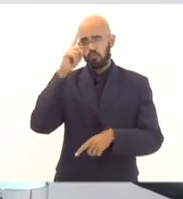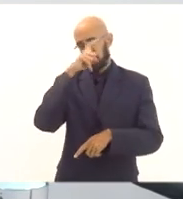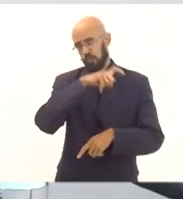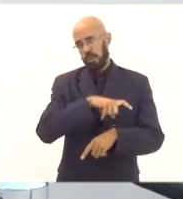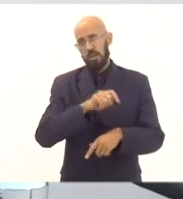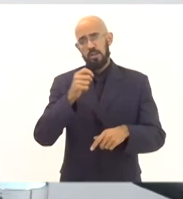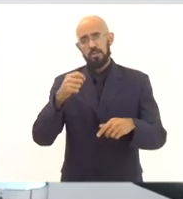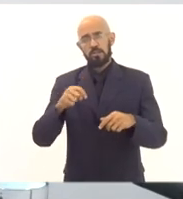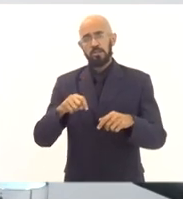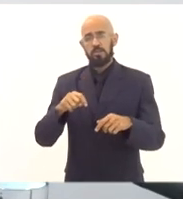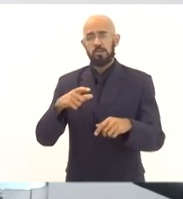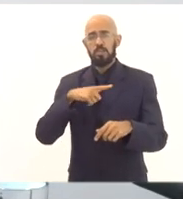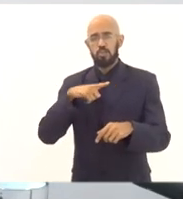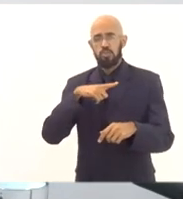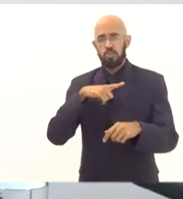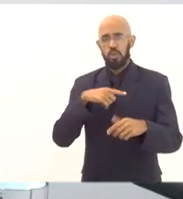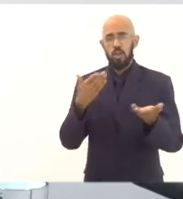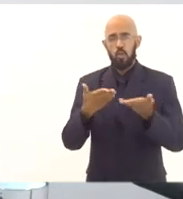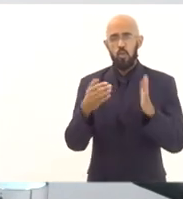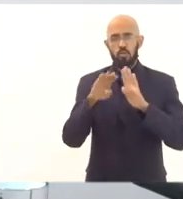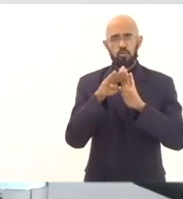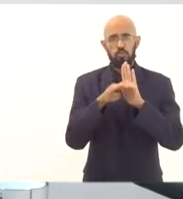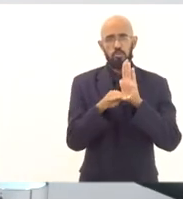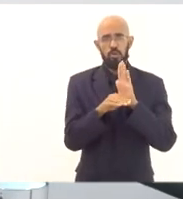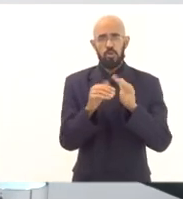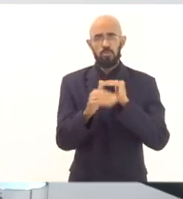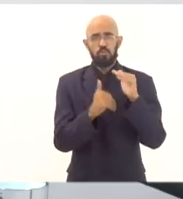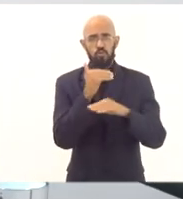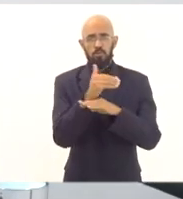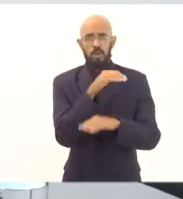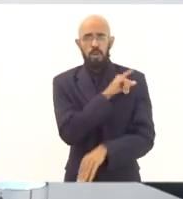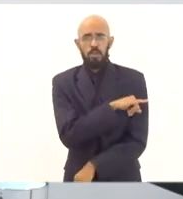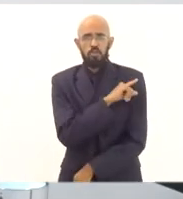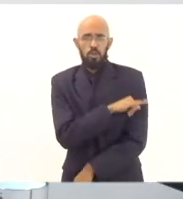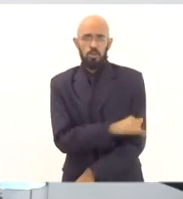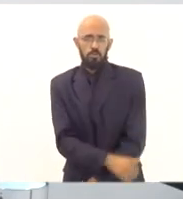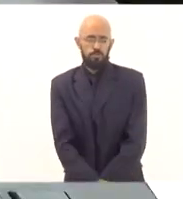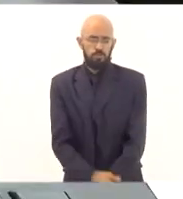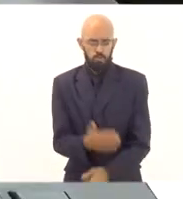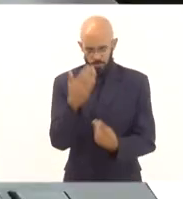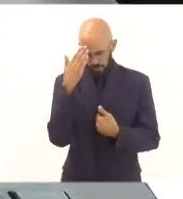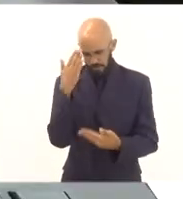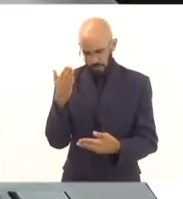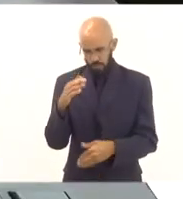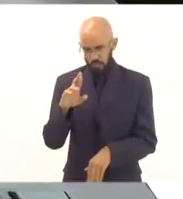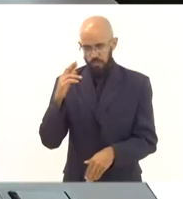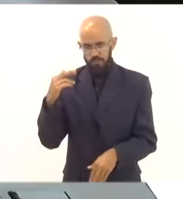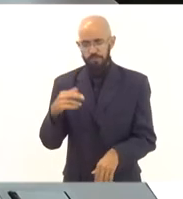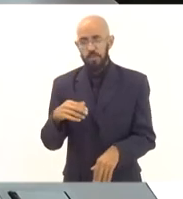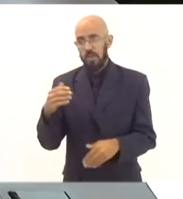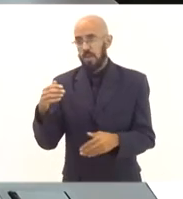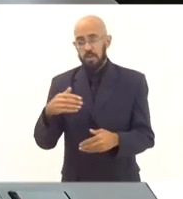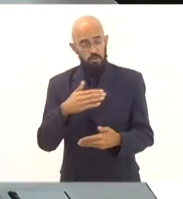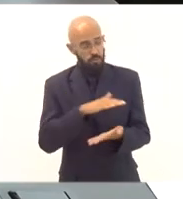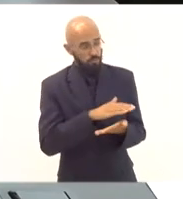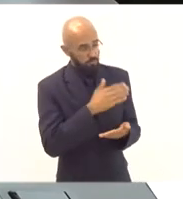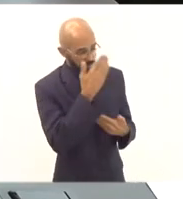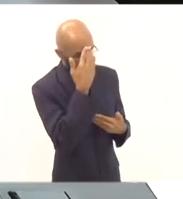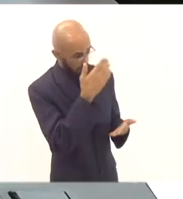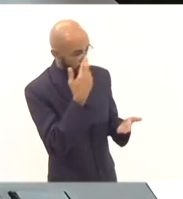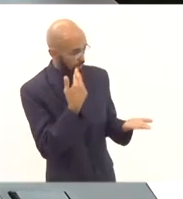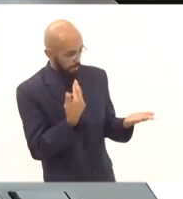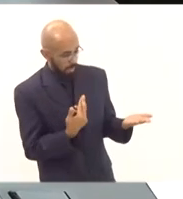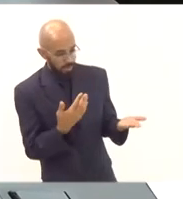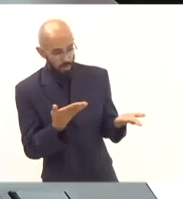Abismo os que hoje se encontram no programa supera RJ Muito obrigado obrigado tempo para Renata Souza eu vou passar a palavra para